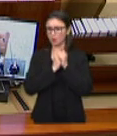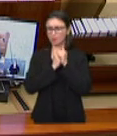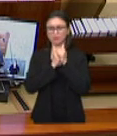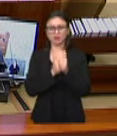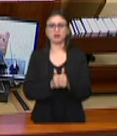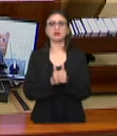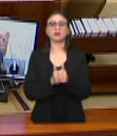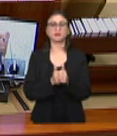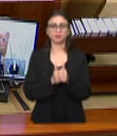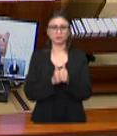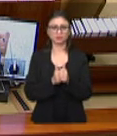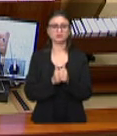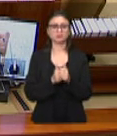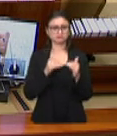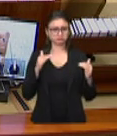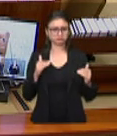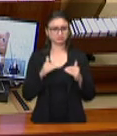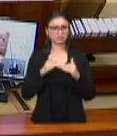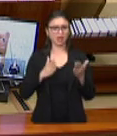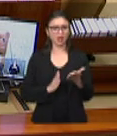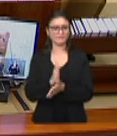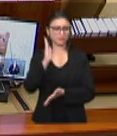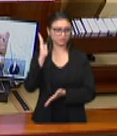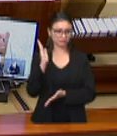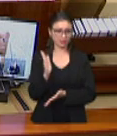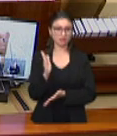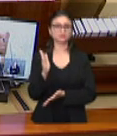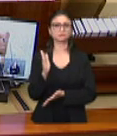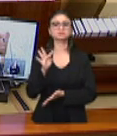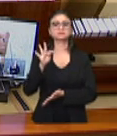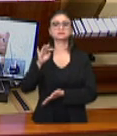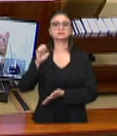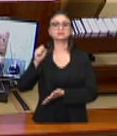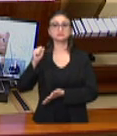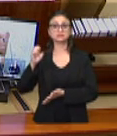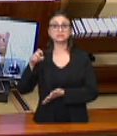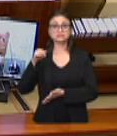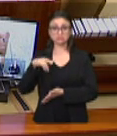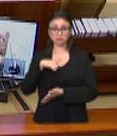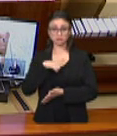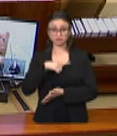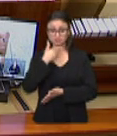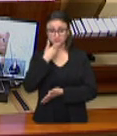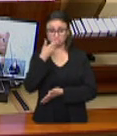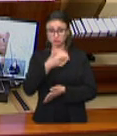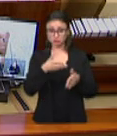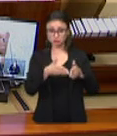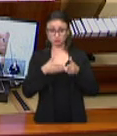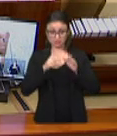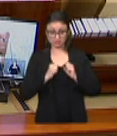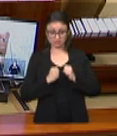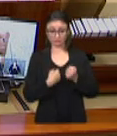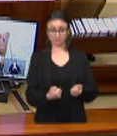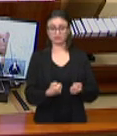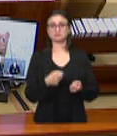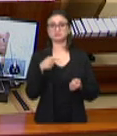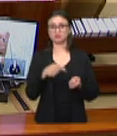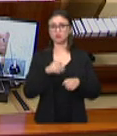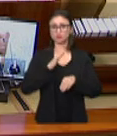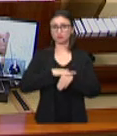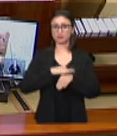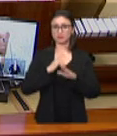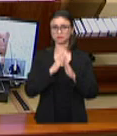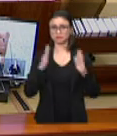proclamo que foi aprovada a seguinte tese. Havendo pedido expresso da defesa no